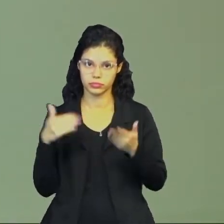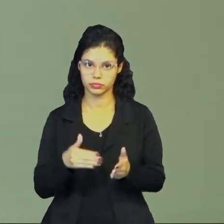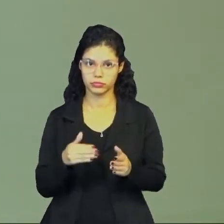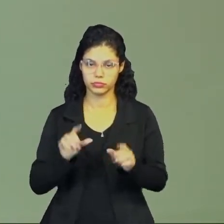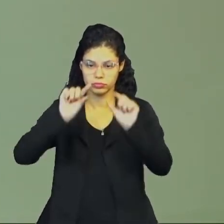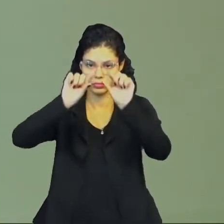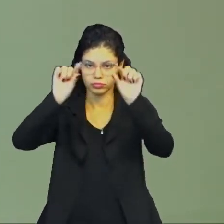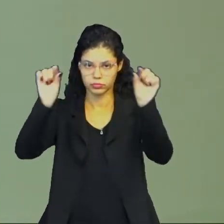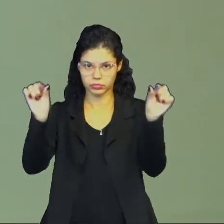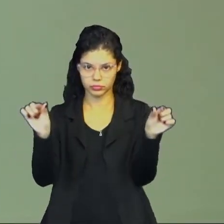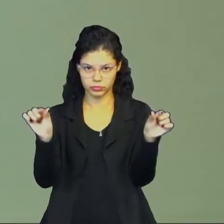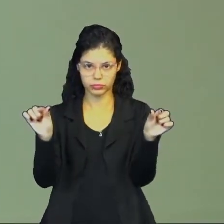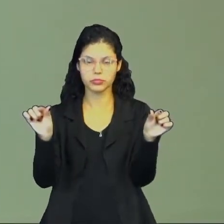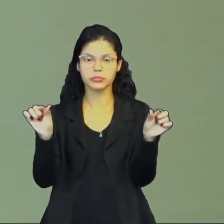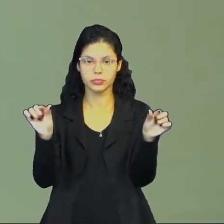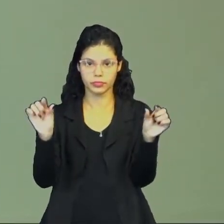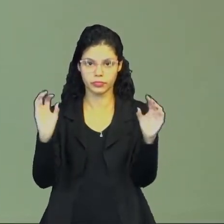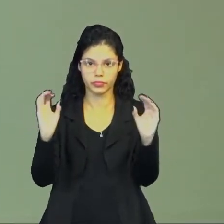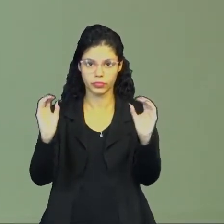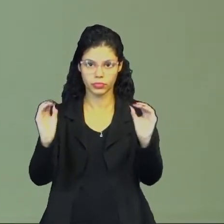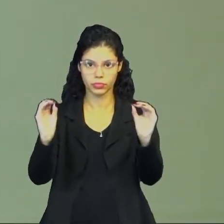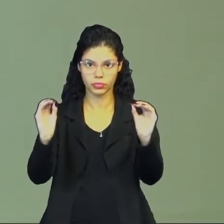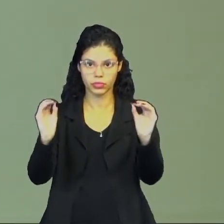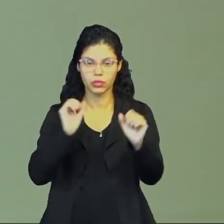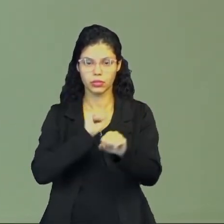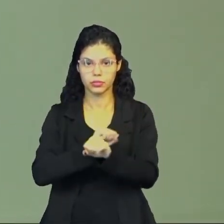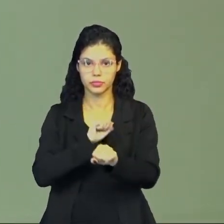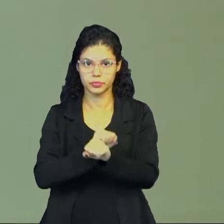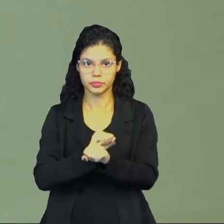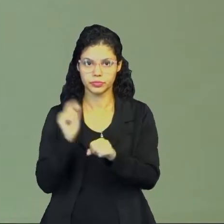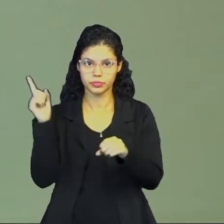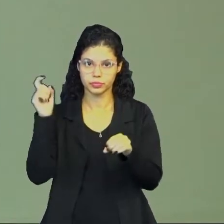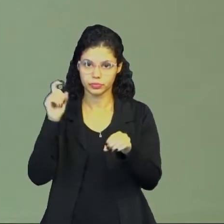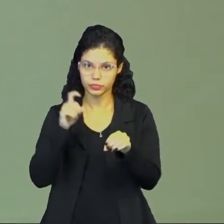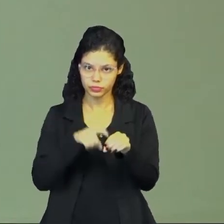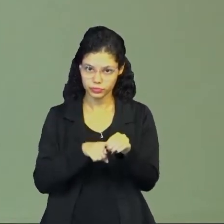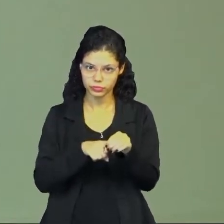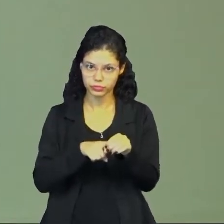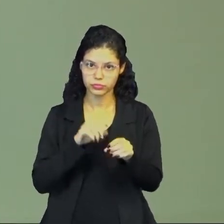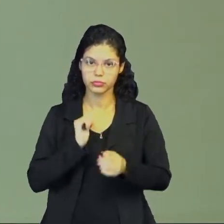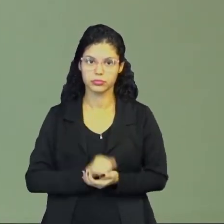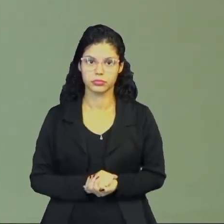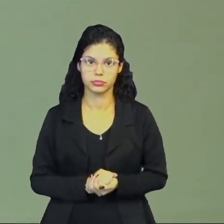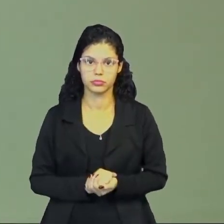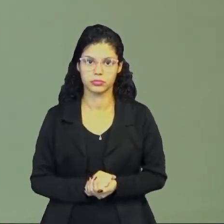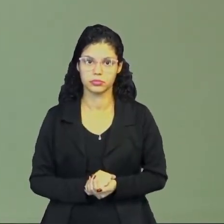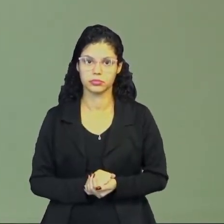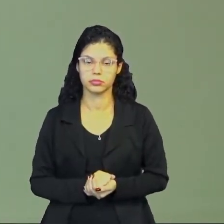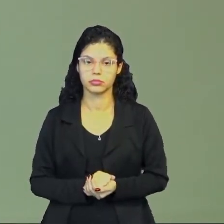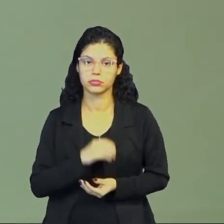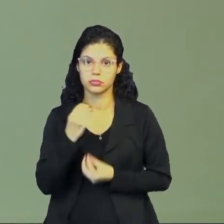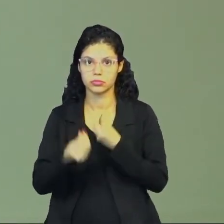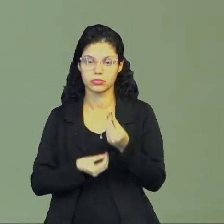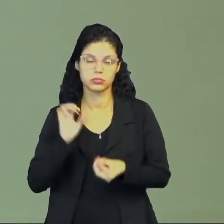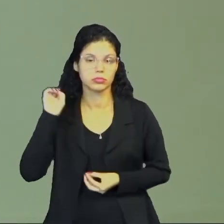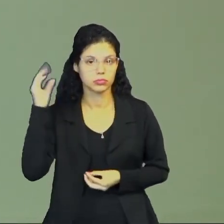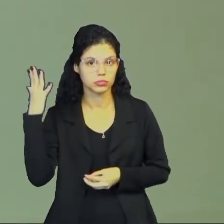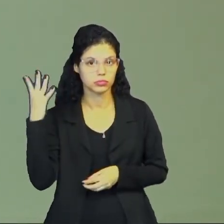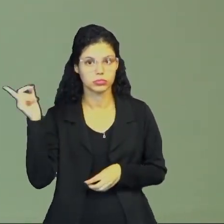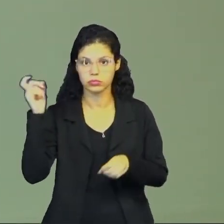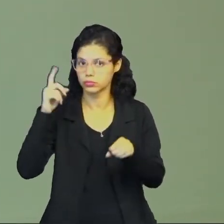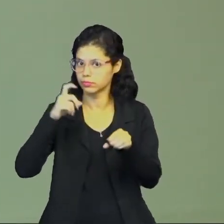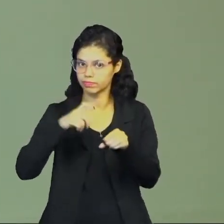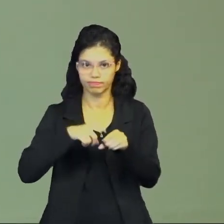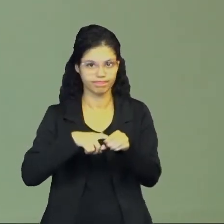tuba uterina. Ele fica fisiologicamente esperando o espermatozoide para ser fecundado. Como então o espermatozoide não